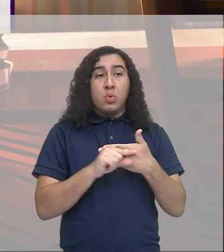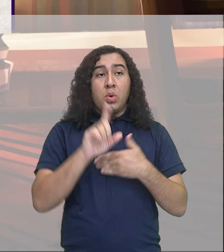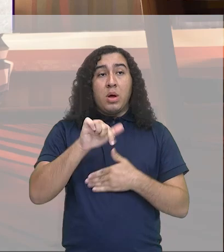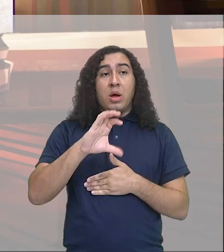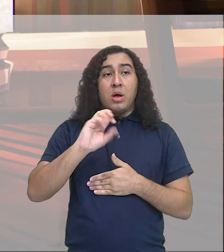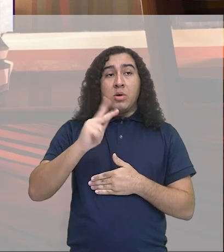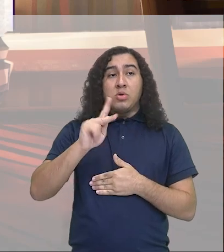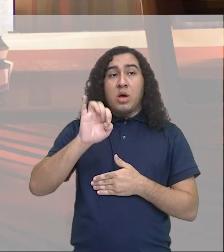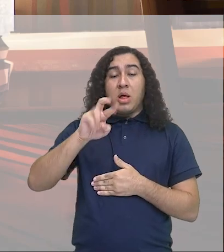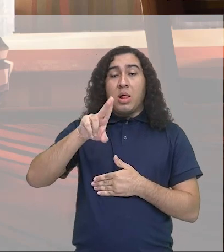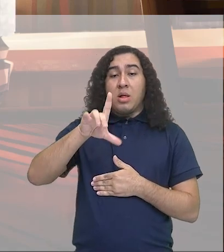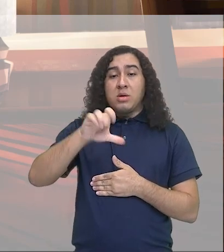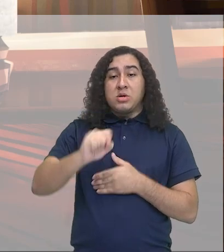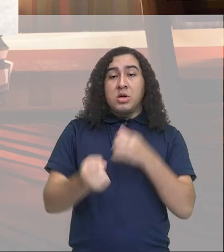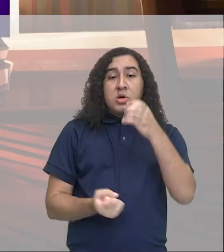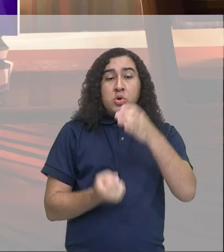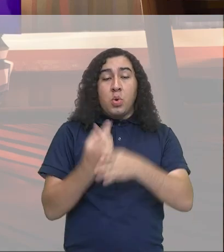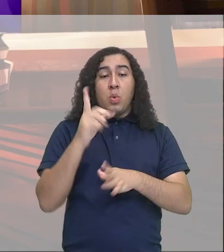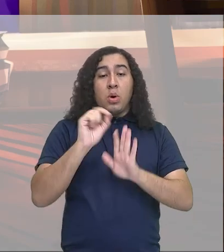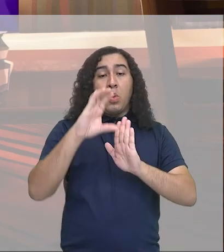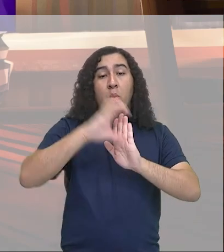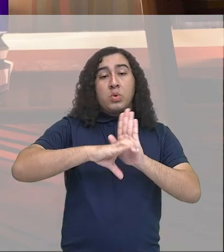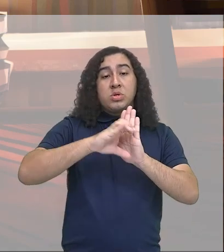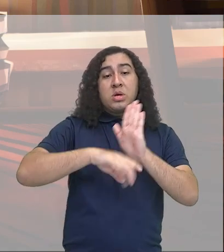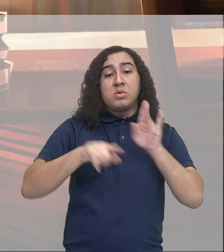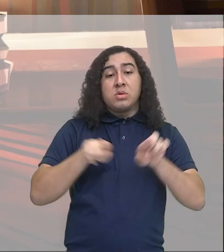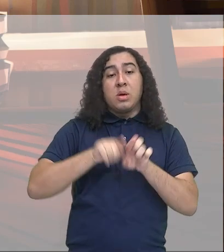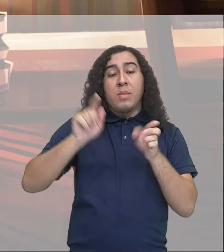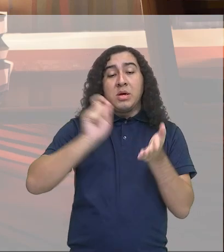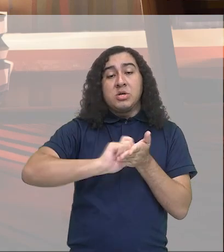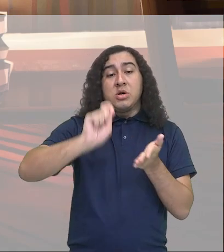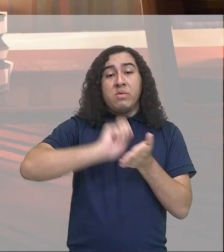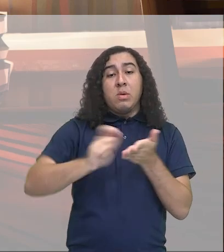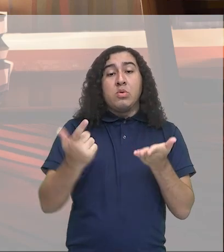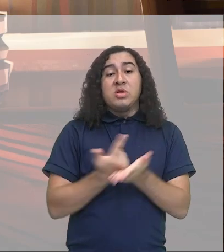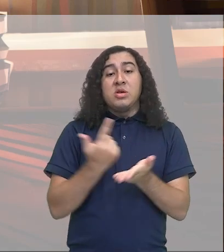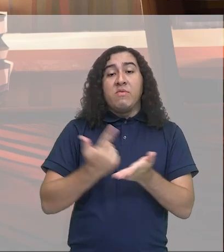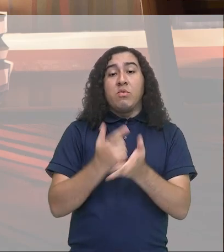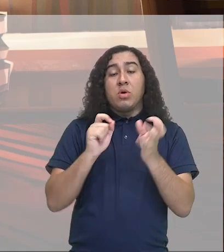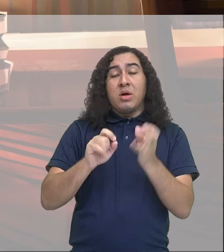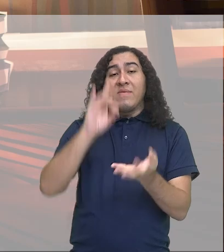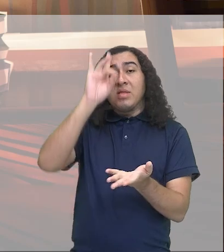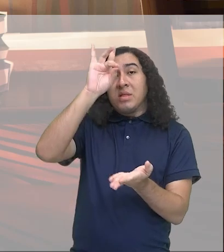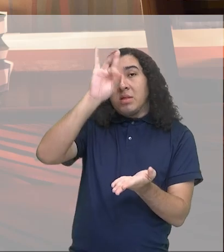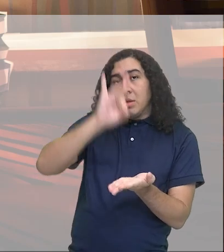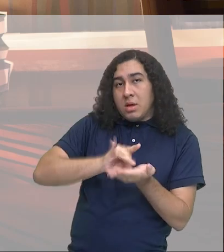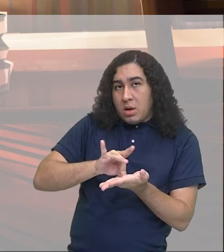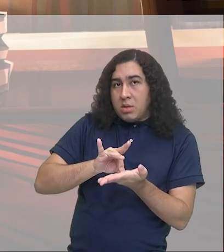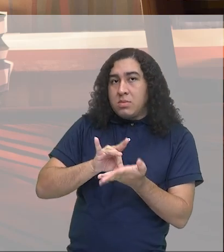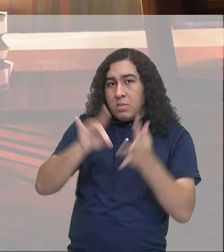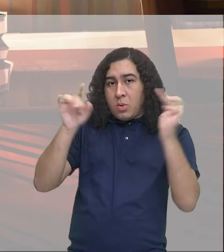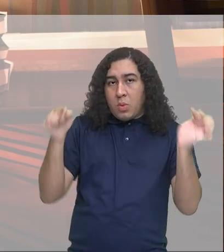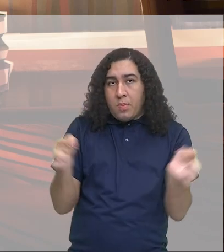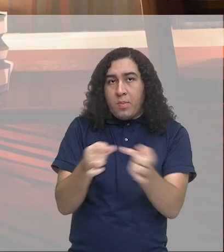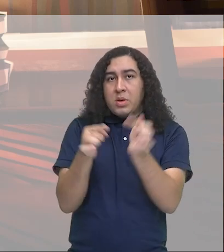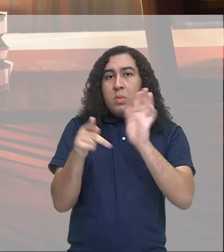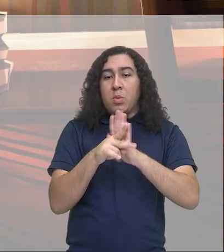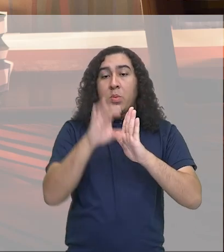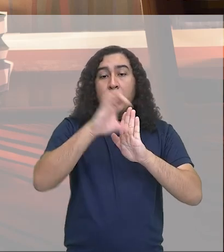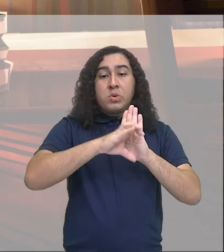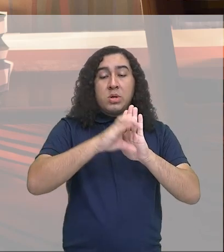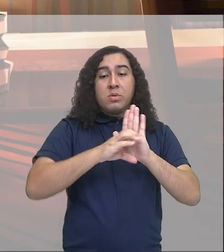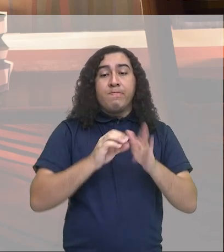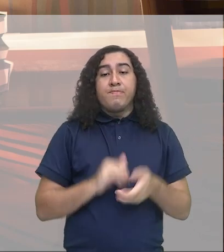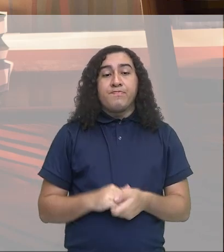Mill, que criou o conceito e escreveu um livro definitivo sobre este mesmo